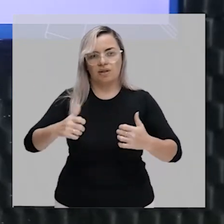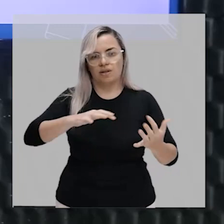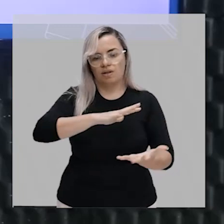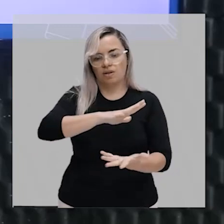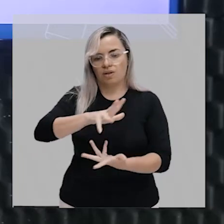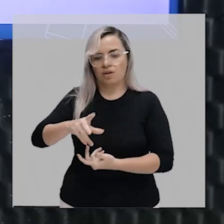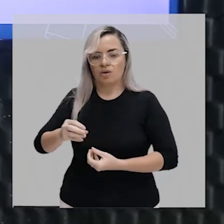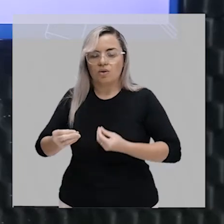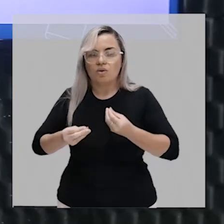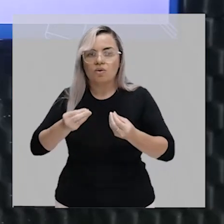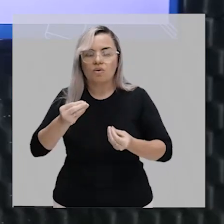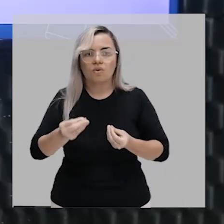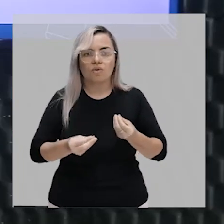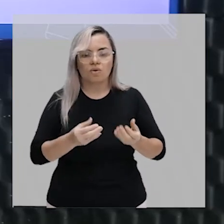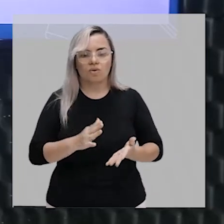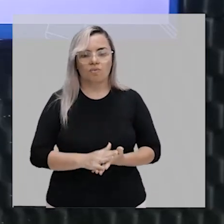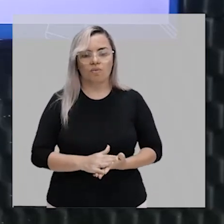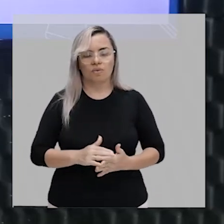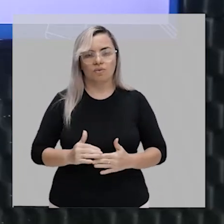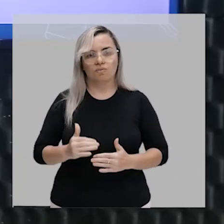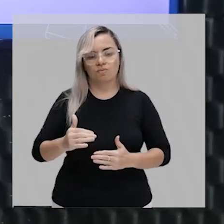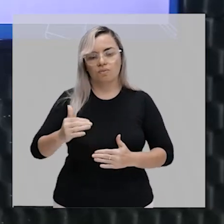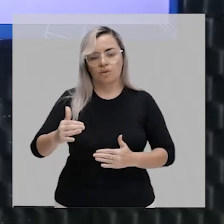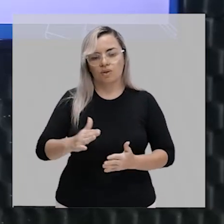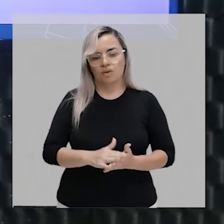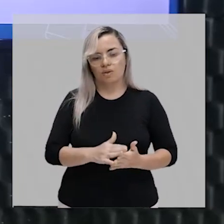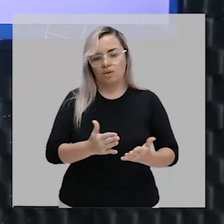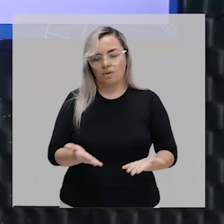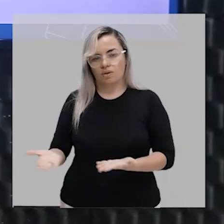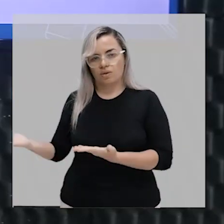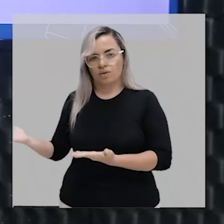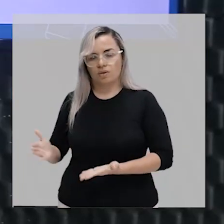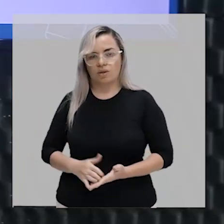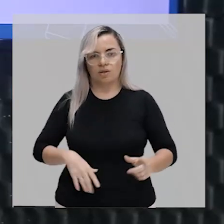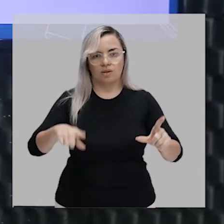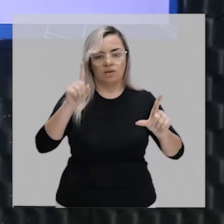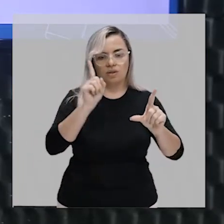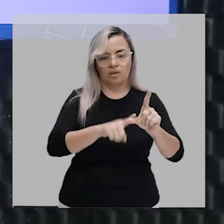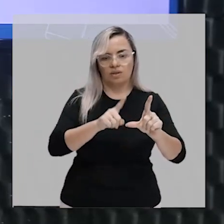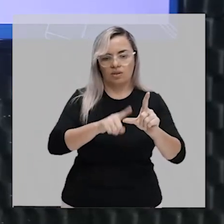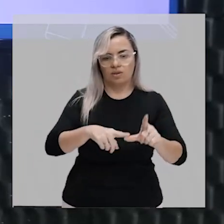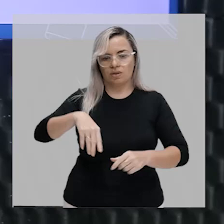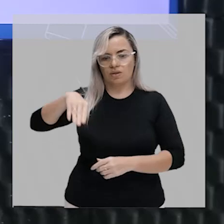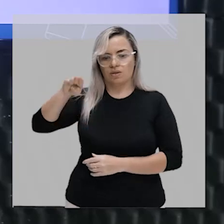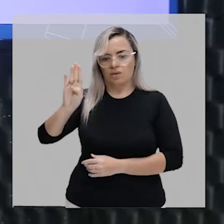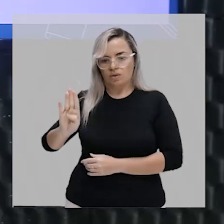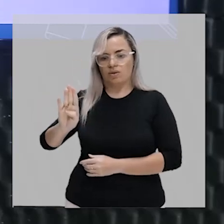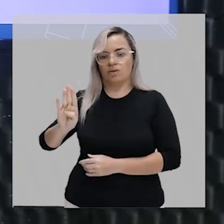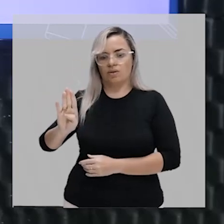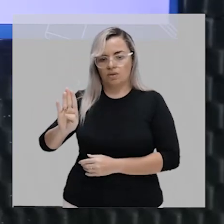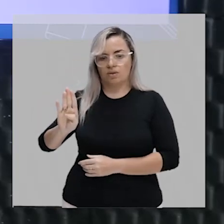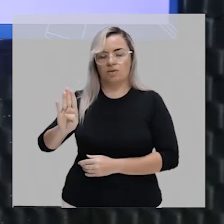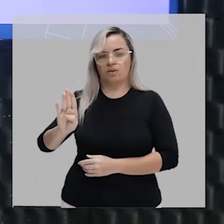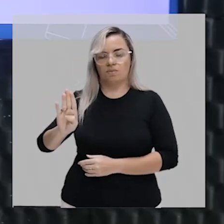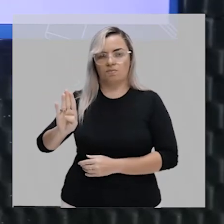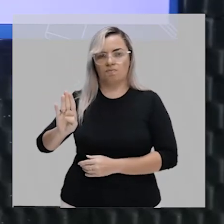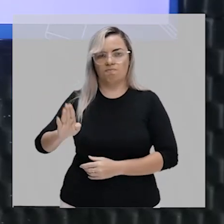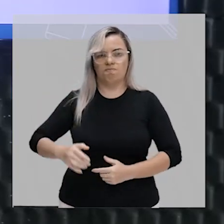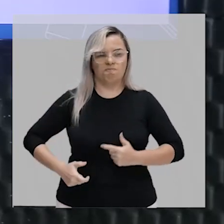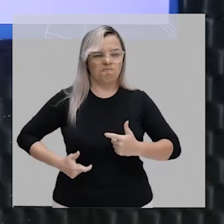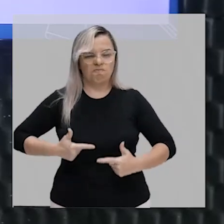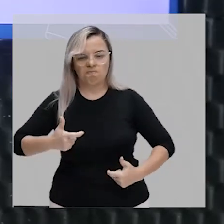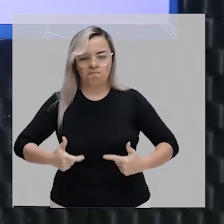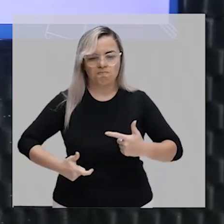que? Resposta, letra B de bola. Na medida em que acirrou as